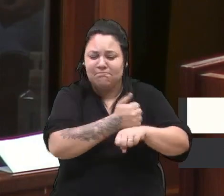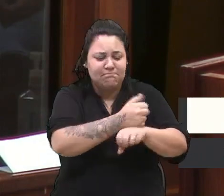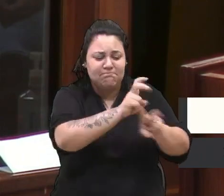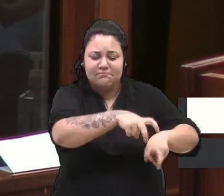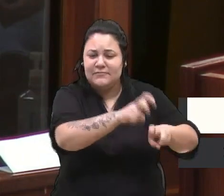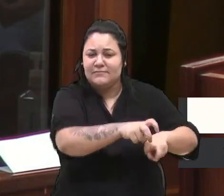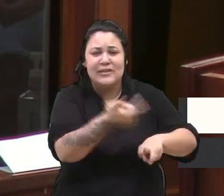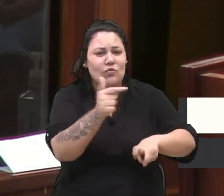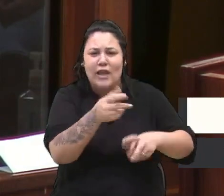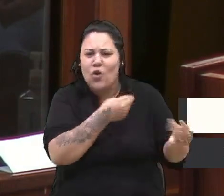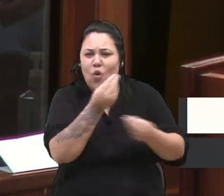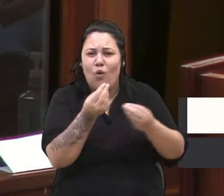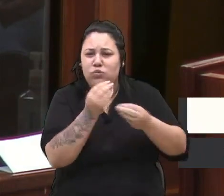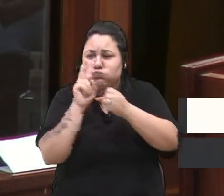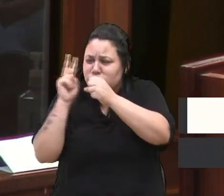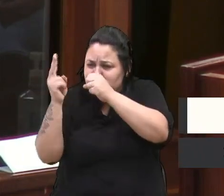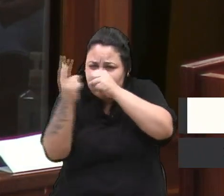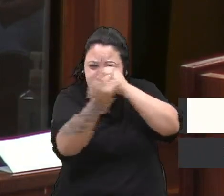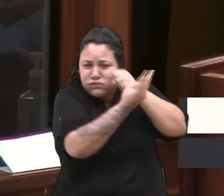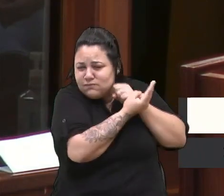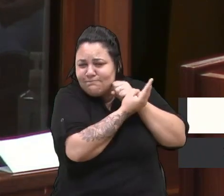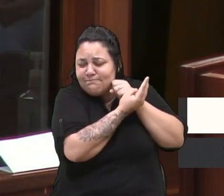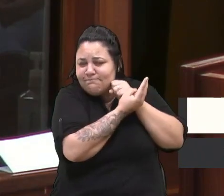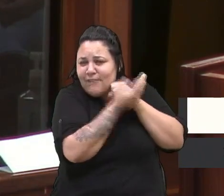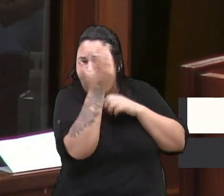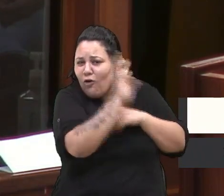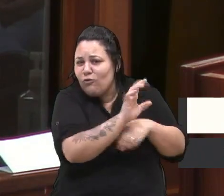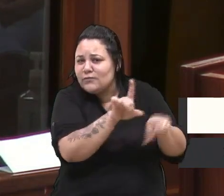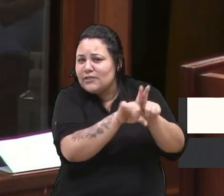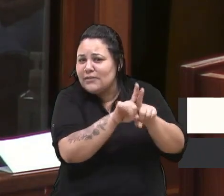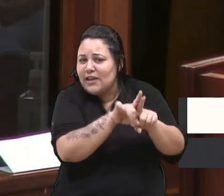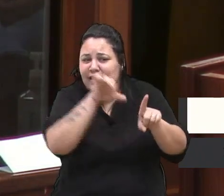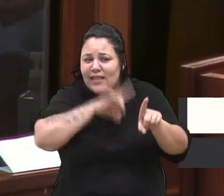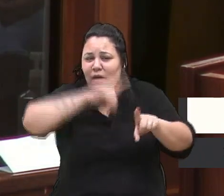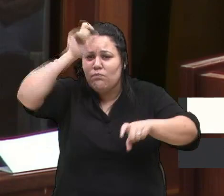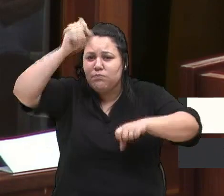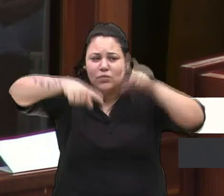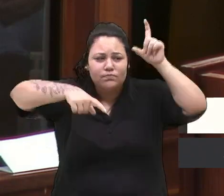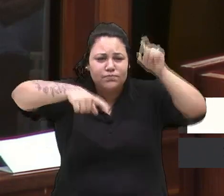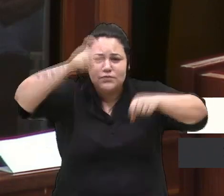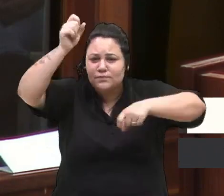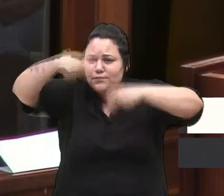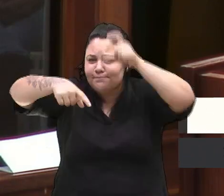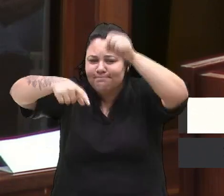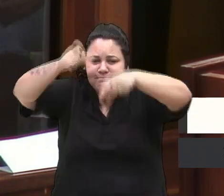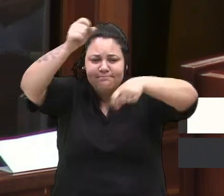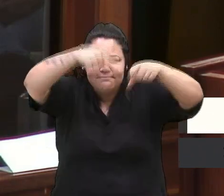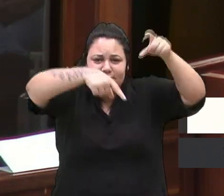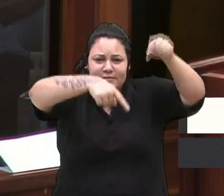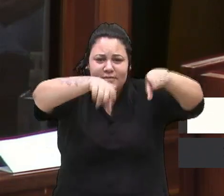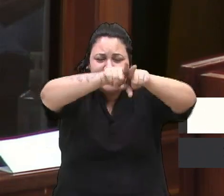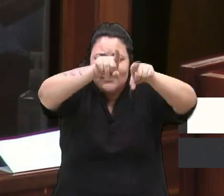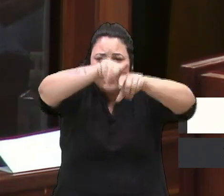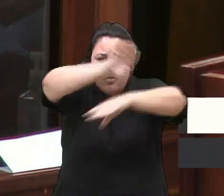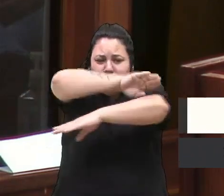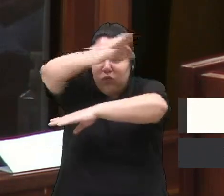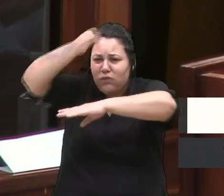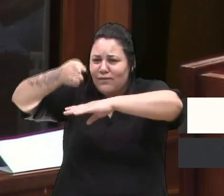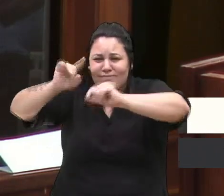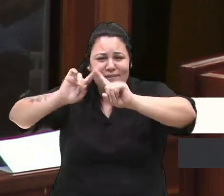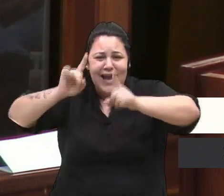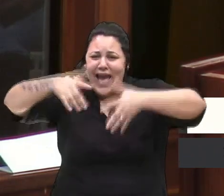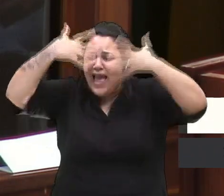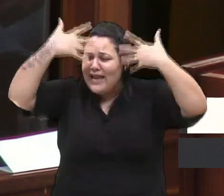como se proteger contra ela, infelizmente. Temos o gotejamento hoje, que é utilizado na proteção da geada, mas ele é muito